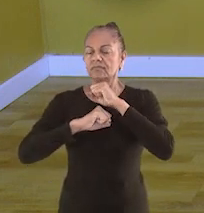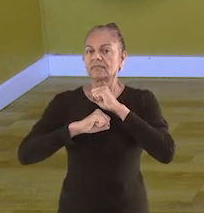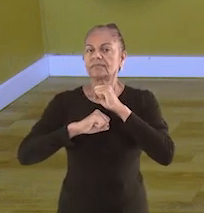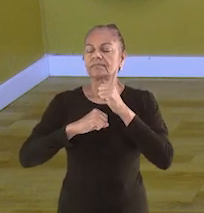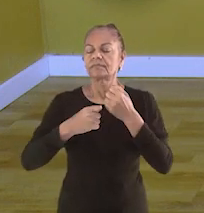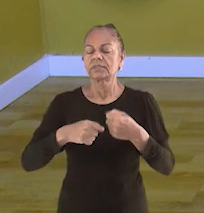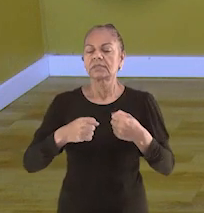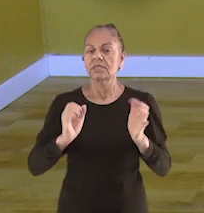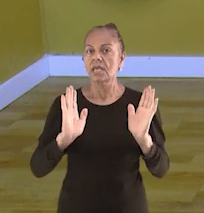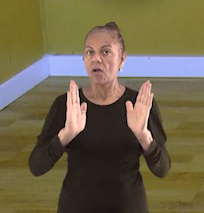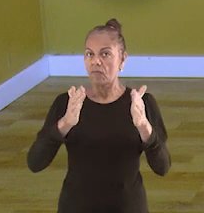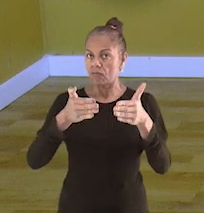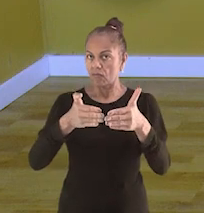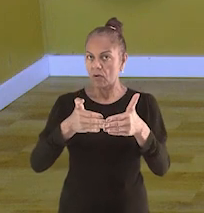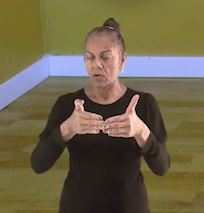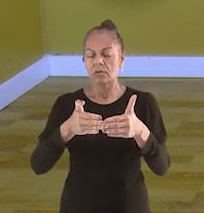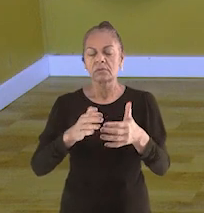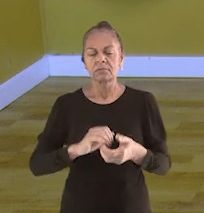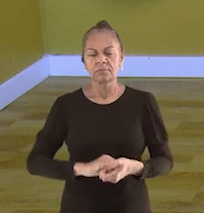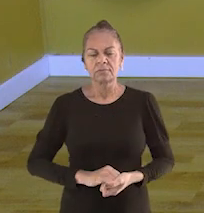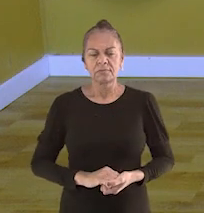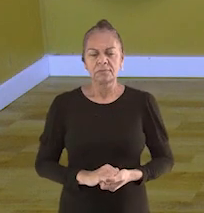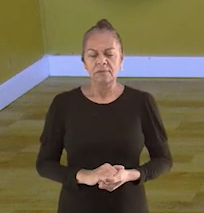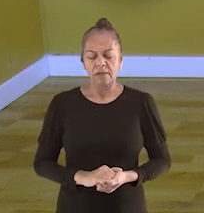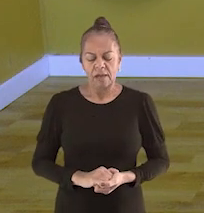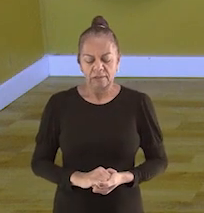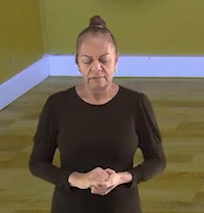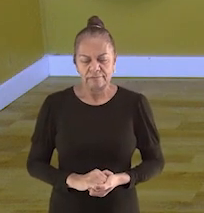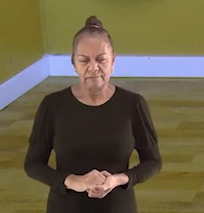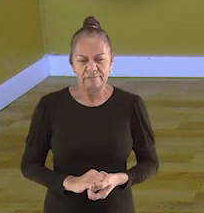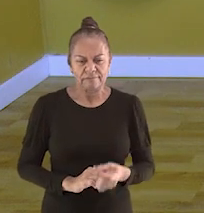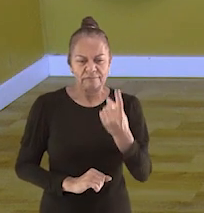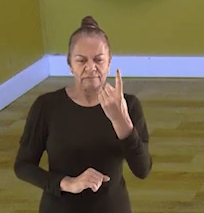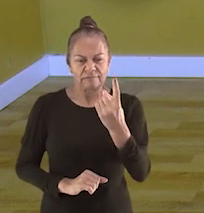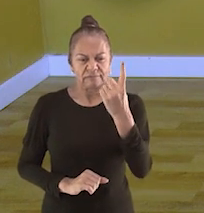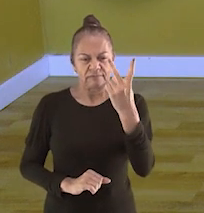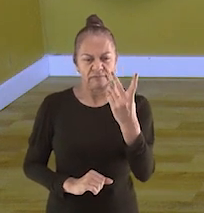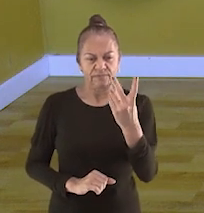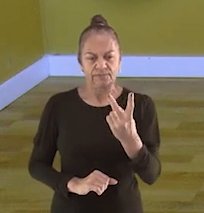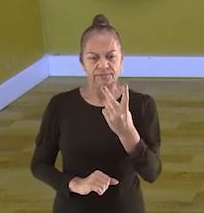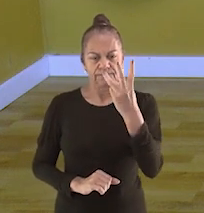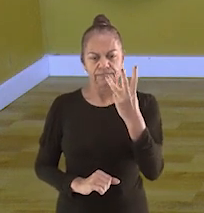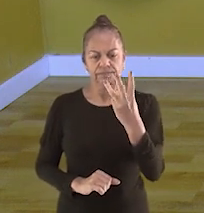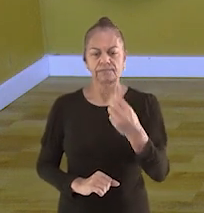Beleza? Já tá dando, hein? Foi. 1, 2.